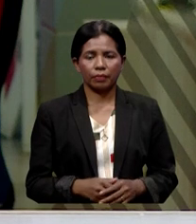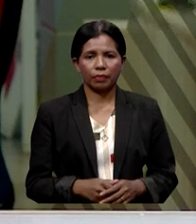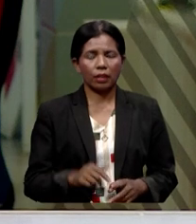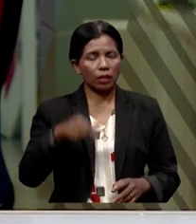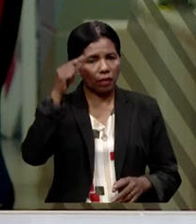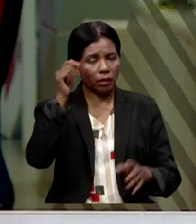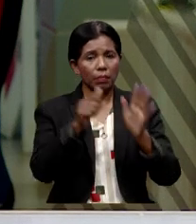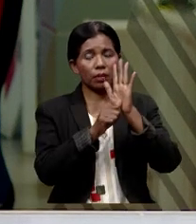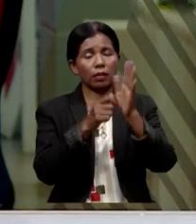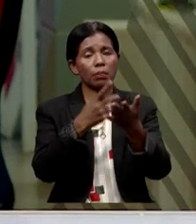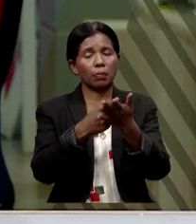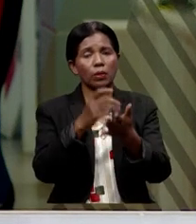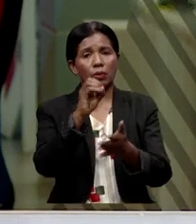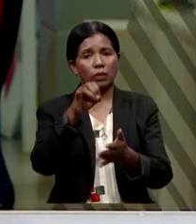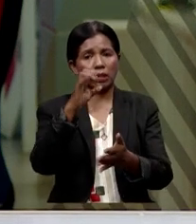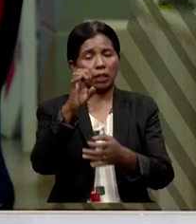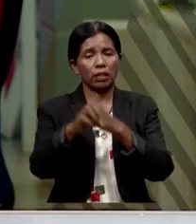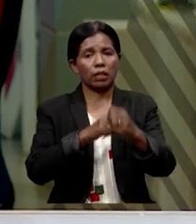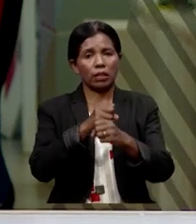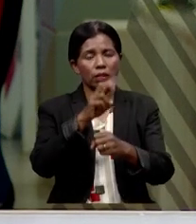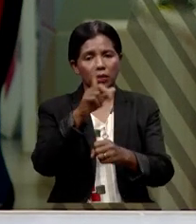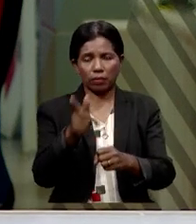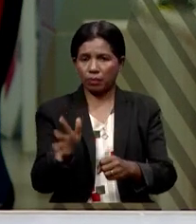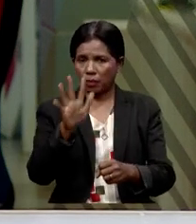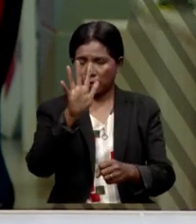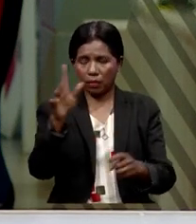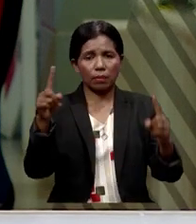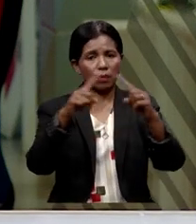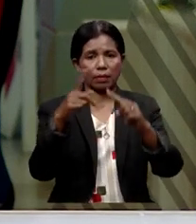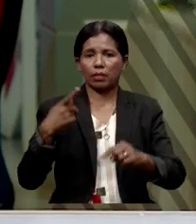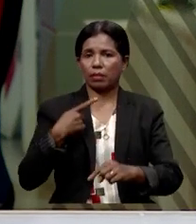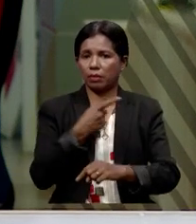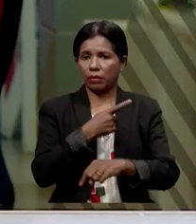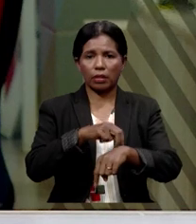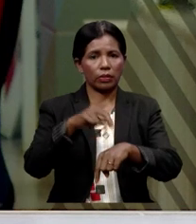Governo apresenta a proposta do Orçamento Geral do Estado de Tinari, Honduras, Nelson Lima, para o Parlamento Nacional.